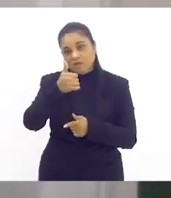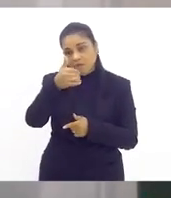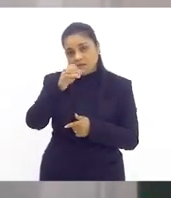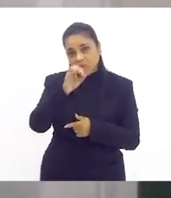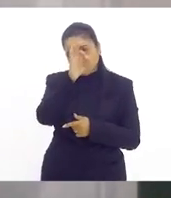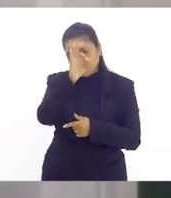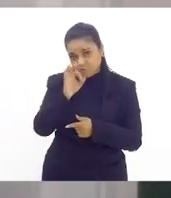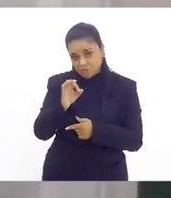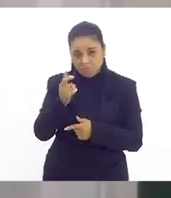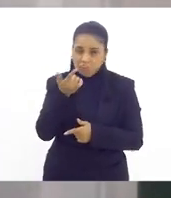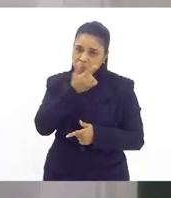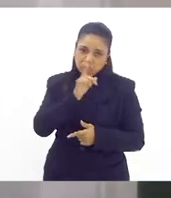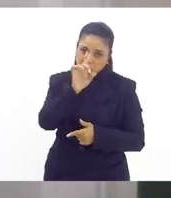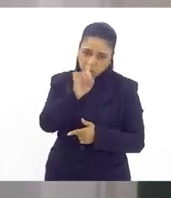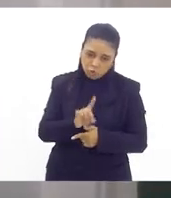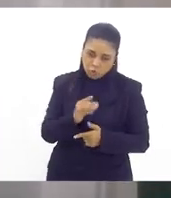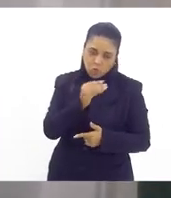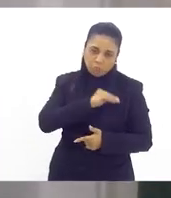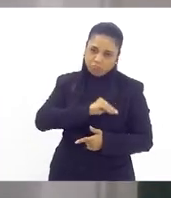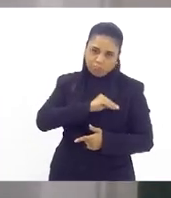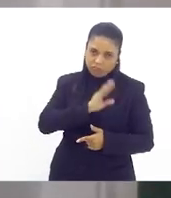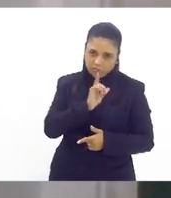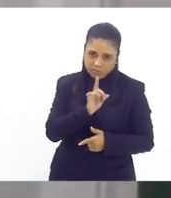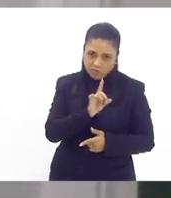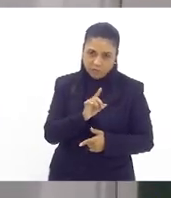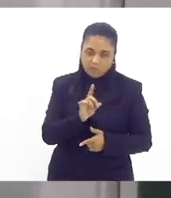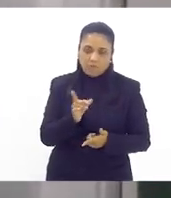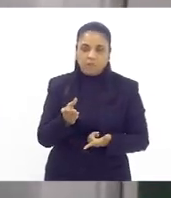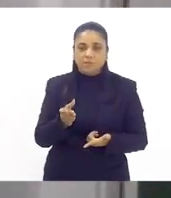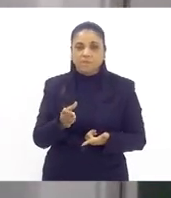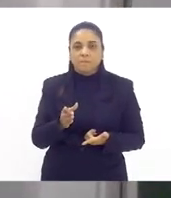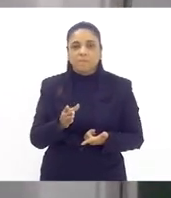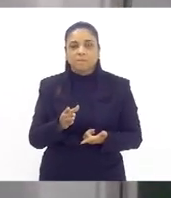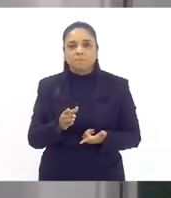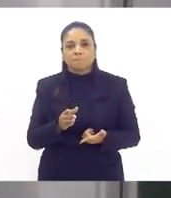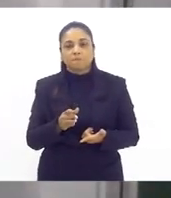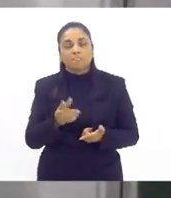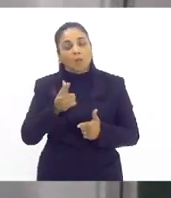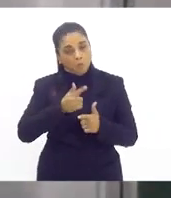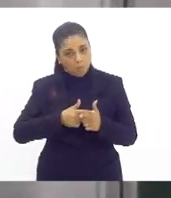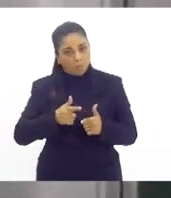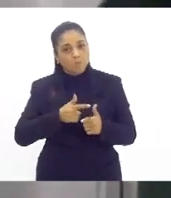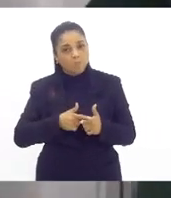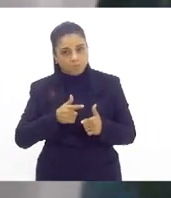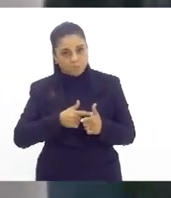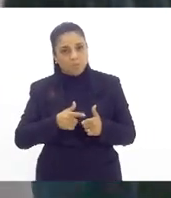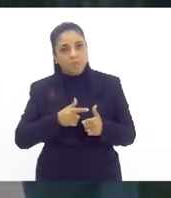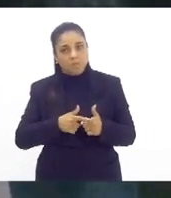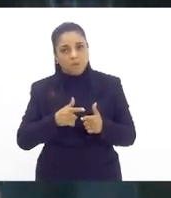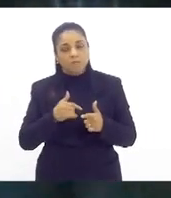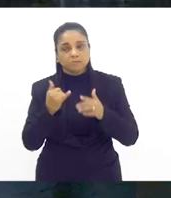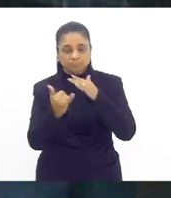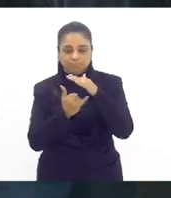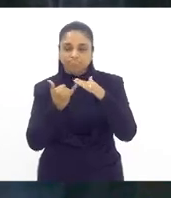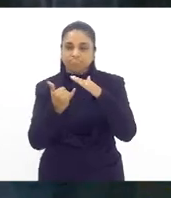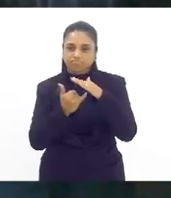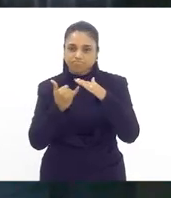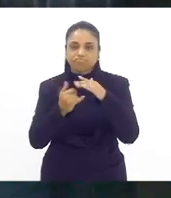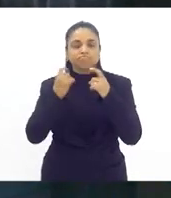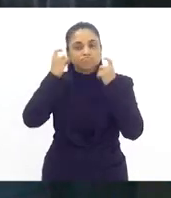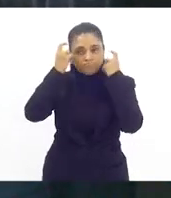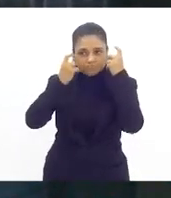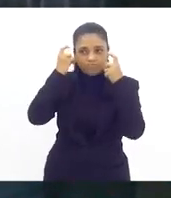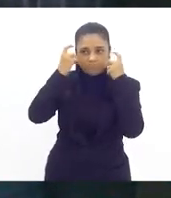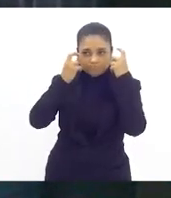não seja nem o que o diretor vai ganhar né quer dizer não vai ser vai ganhar 10% Então isso é um problema que nas entidades está sendo visto com muita